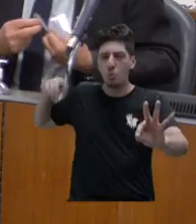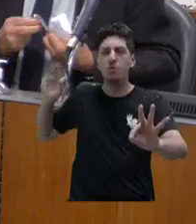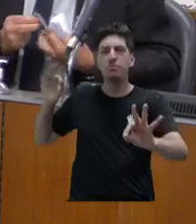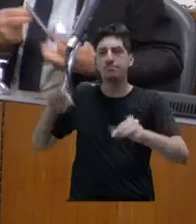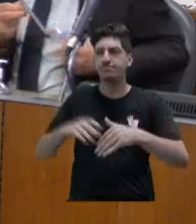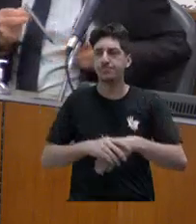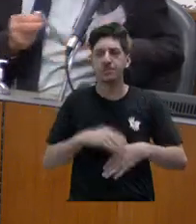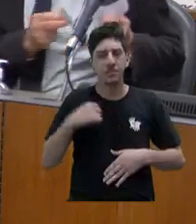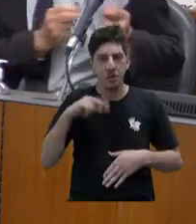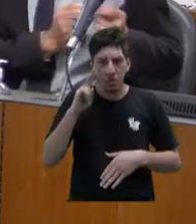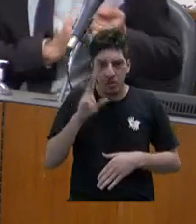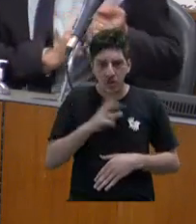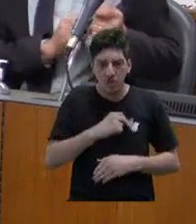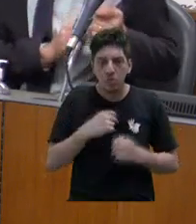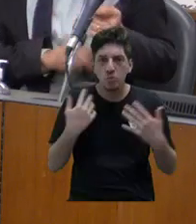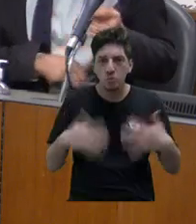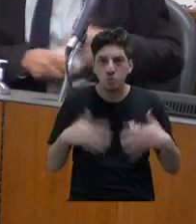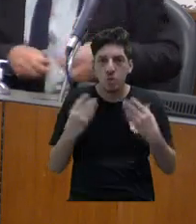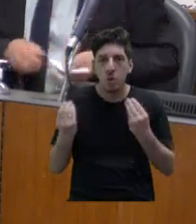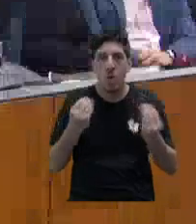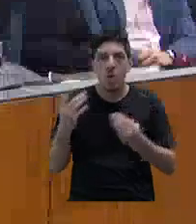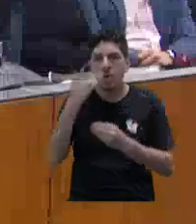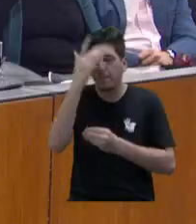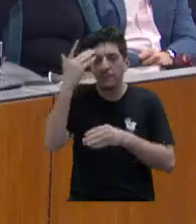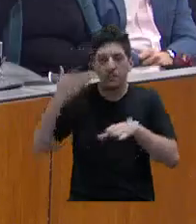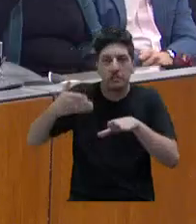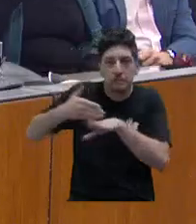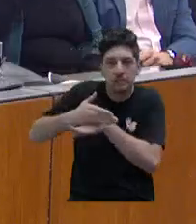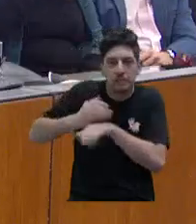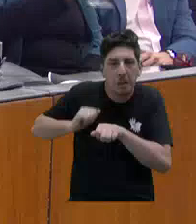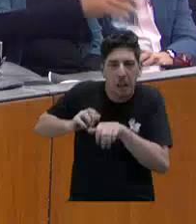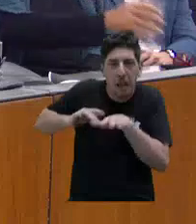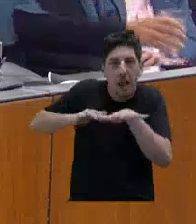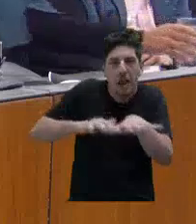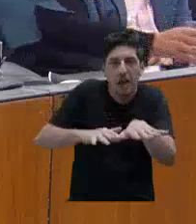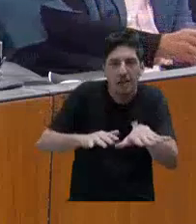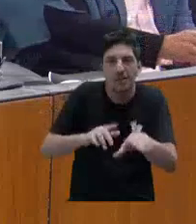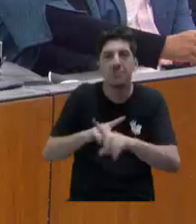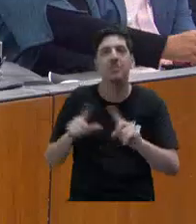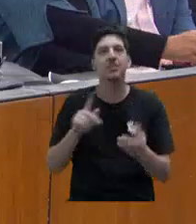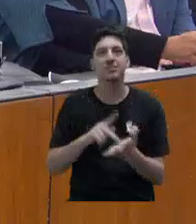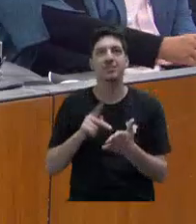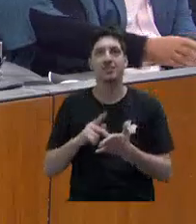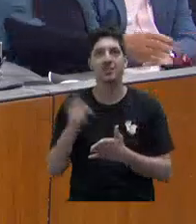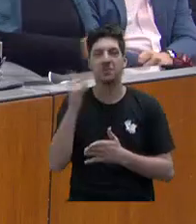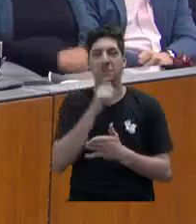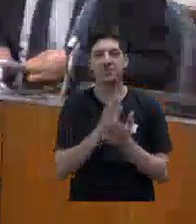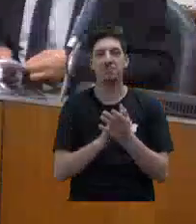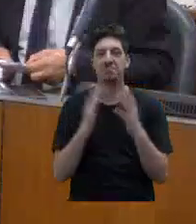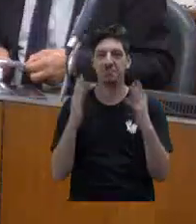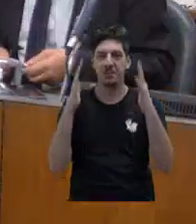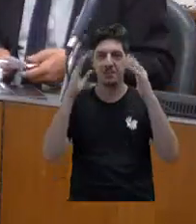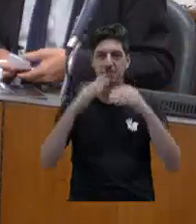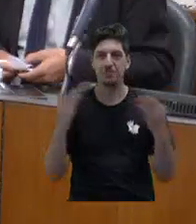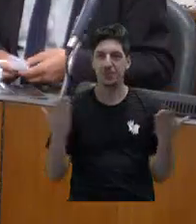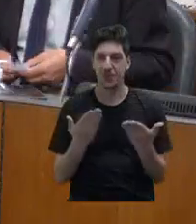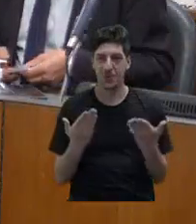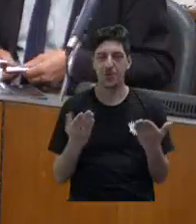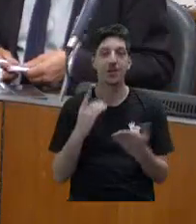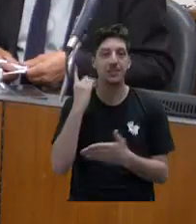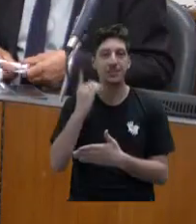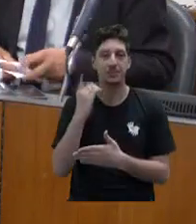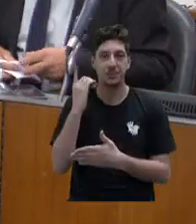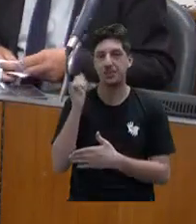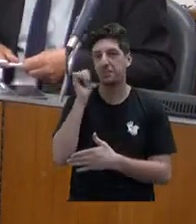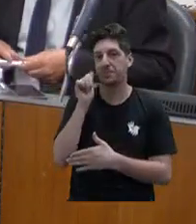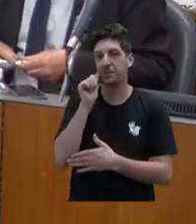Falei, gente do céu, como é que vai caber esse povo todo aqui? Não é? Mas realmente foi um sucesso, parabéns. Passar a palavra para a